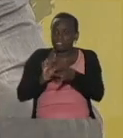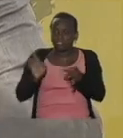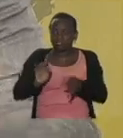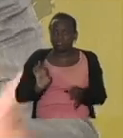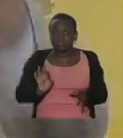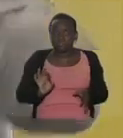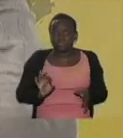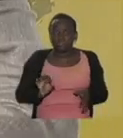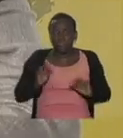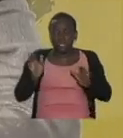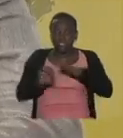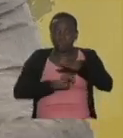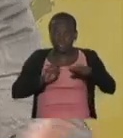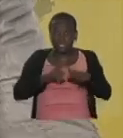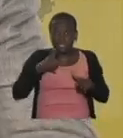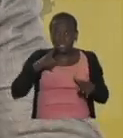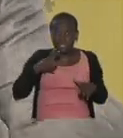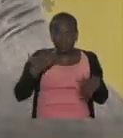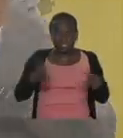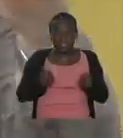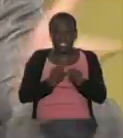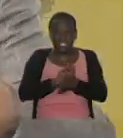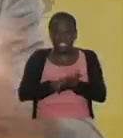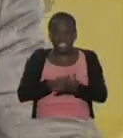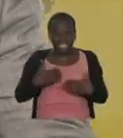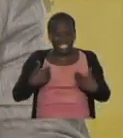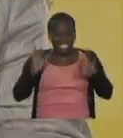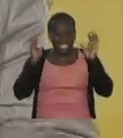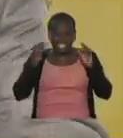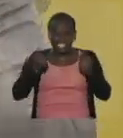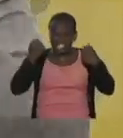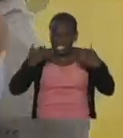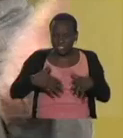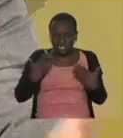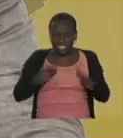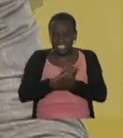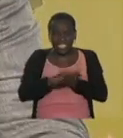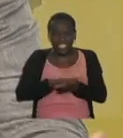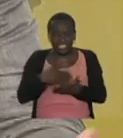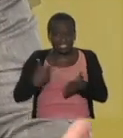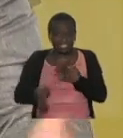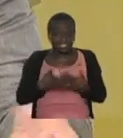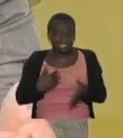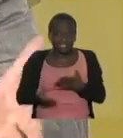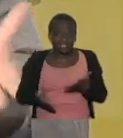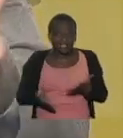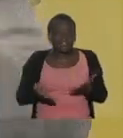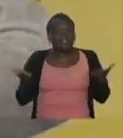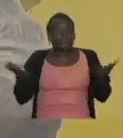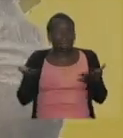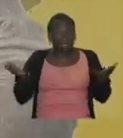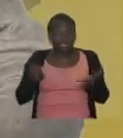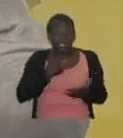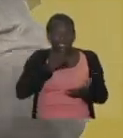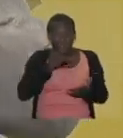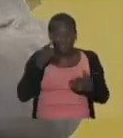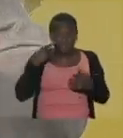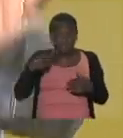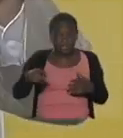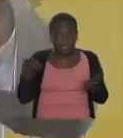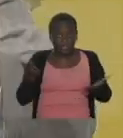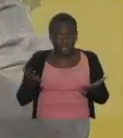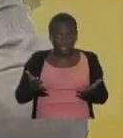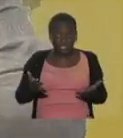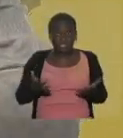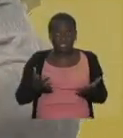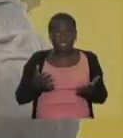uma avaliação e o consórcio que tá lá por sua vez não quer fazer avaliação de mais nada não quer gastar dinheiro com mais nada então hoje por exemplo essa